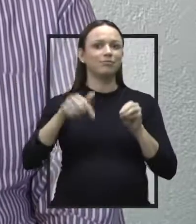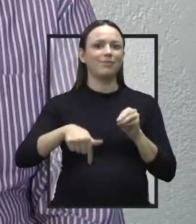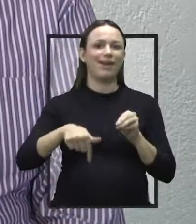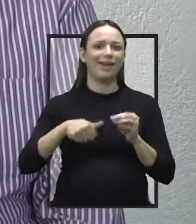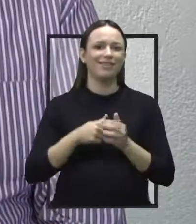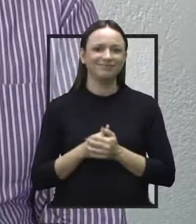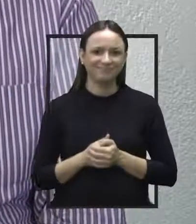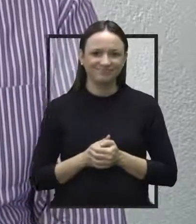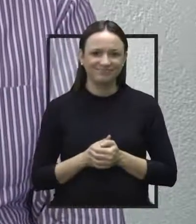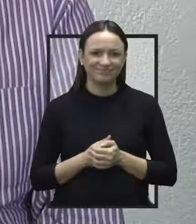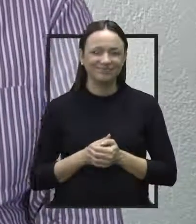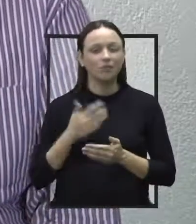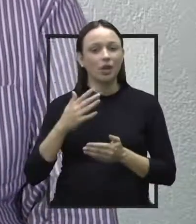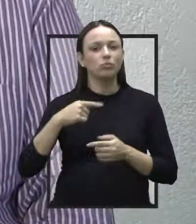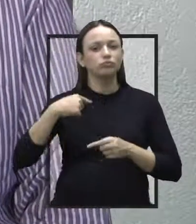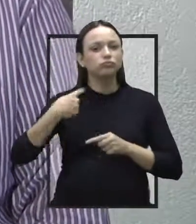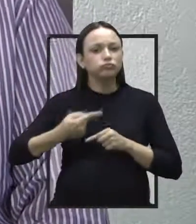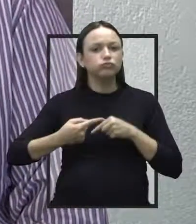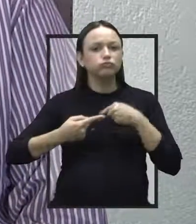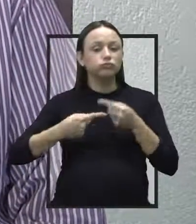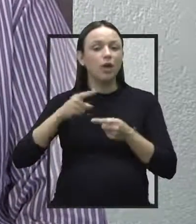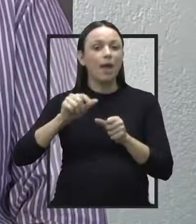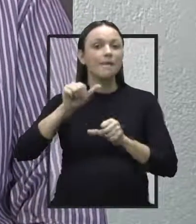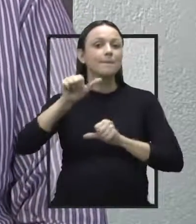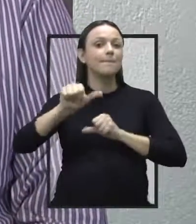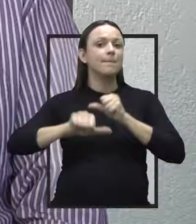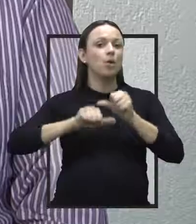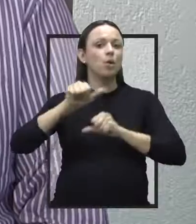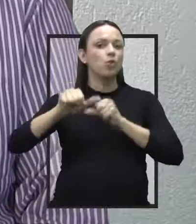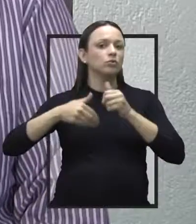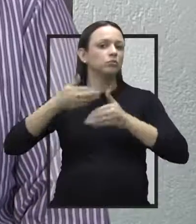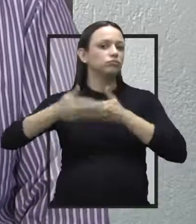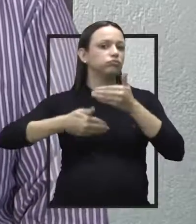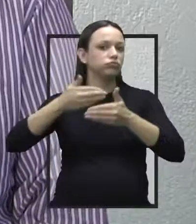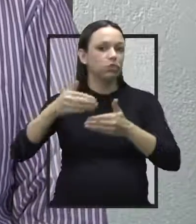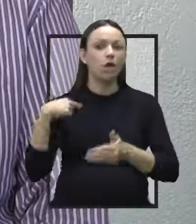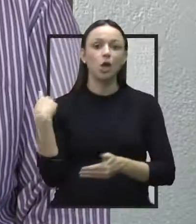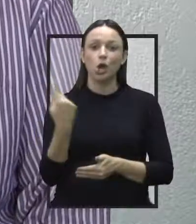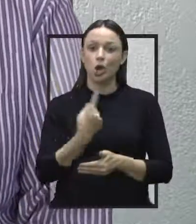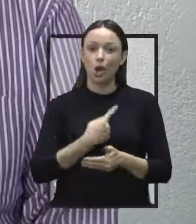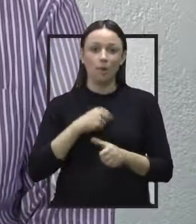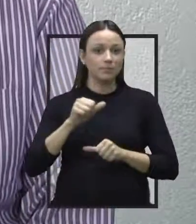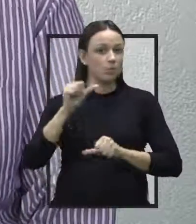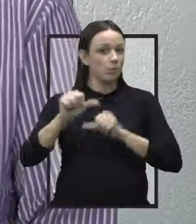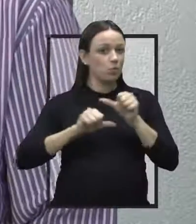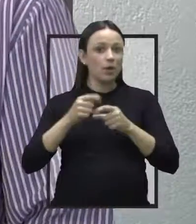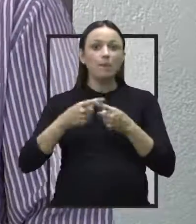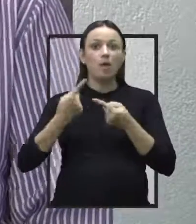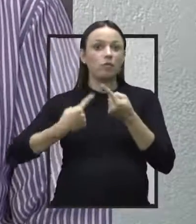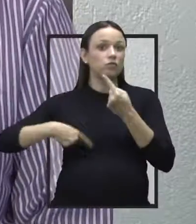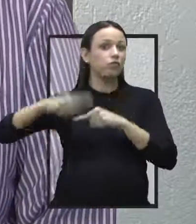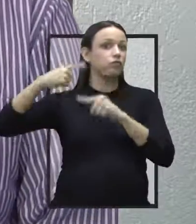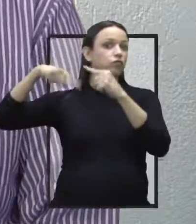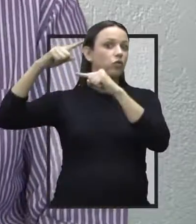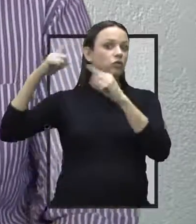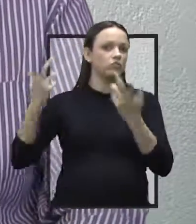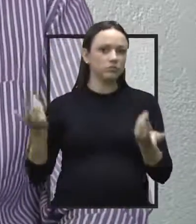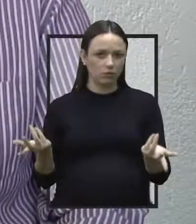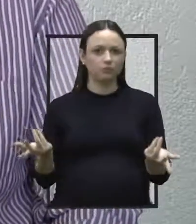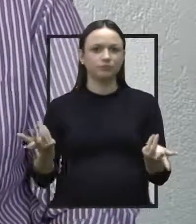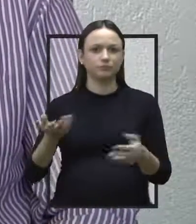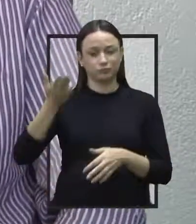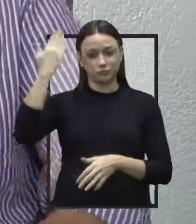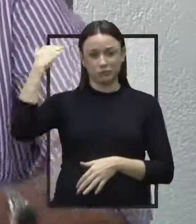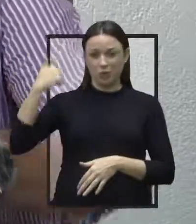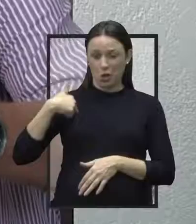que vêm mudando dia a dia na evolução dos tempos e nós temos que acompanhar a evolução. Eu, por exemplo, quando eu era garoto, eu comecei